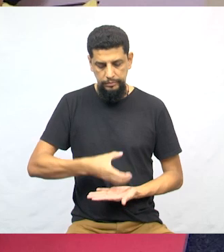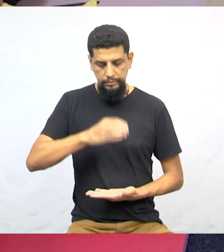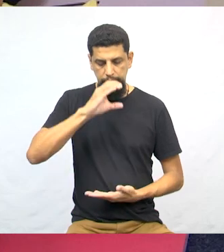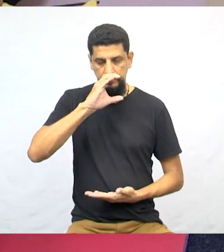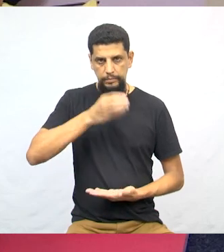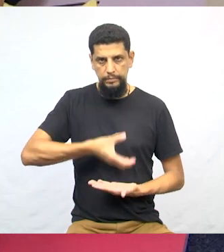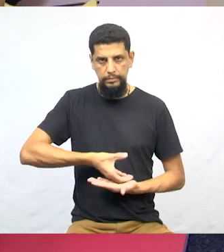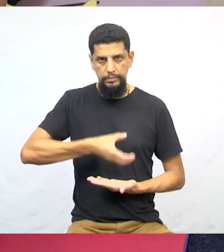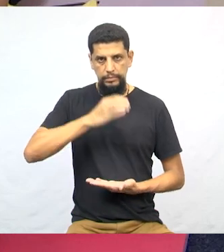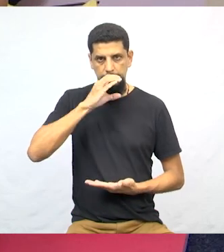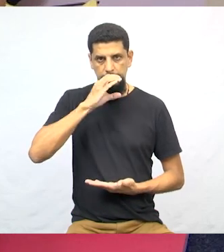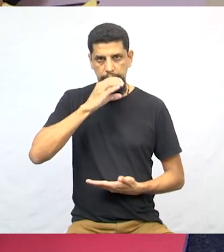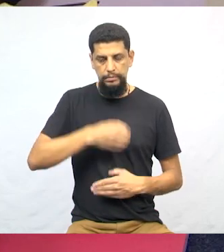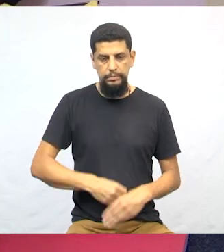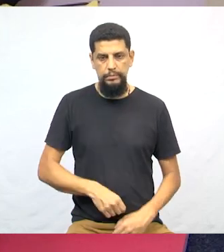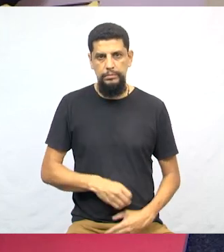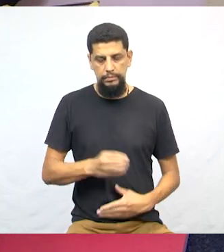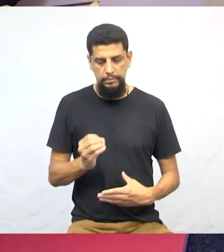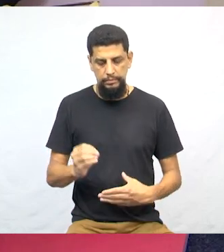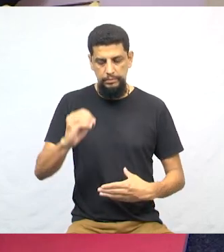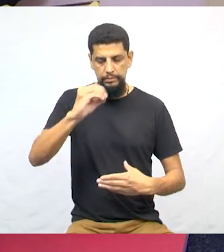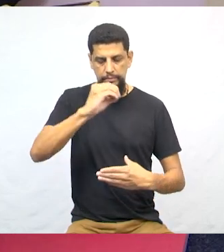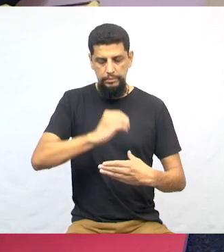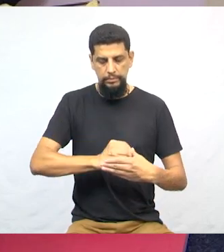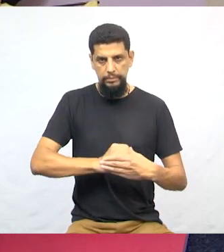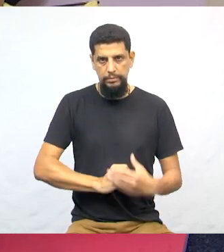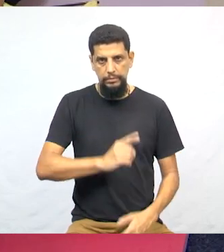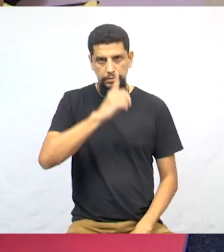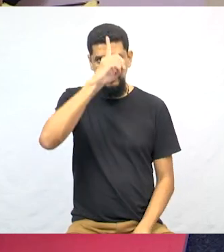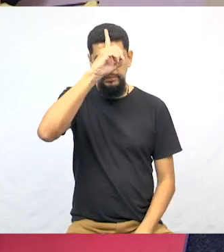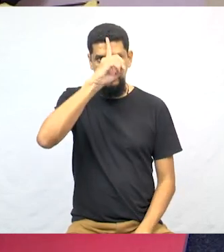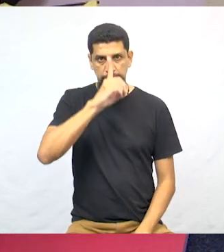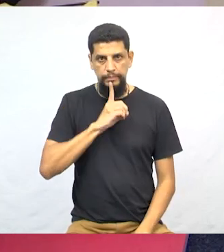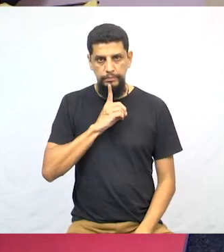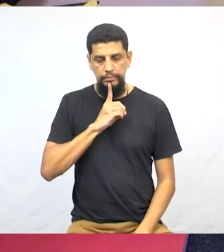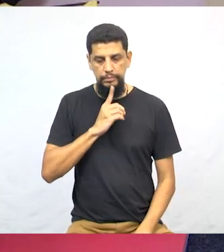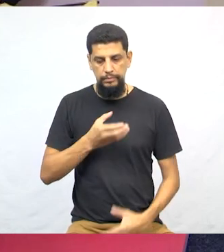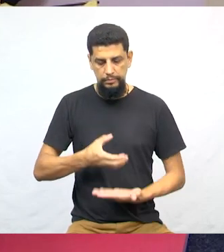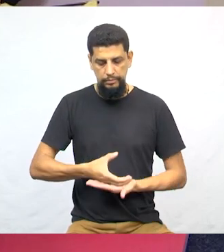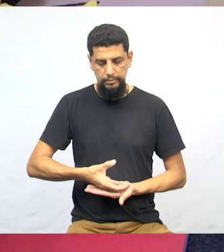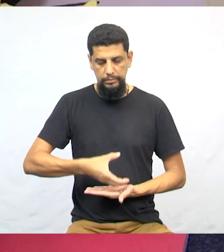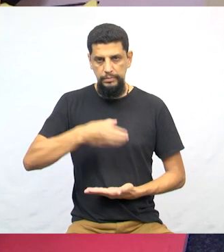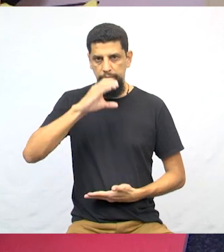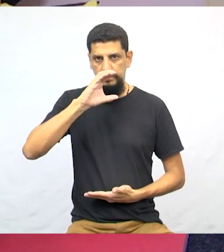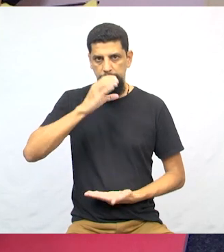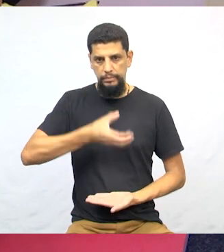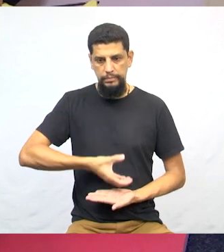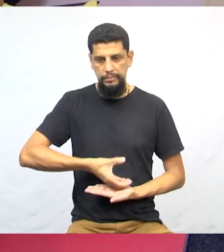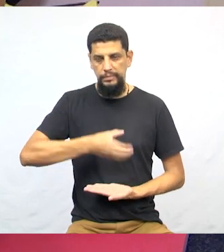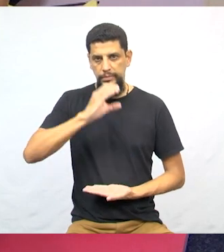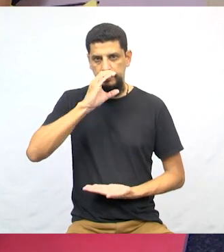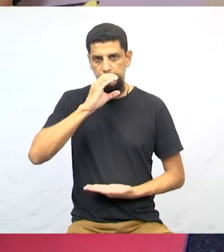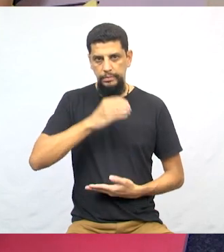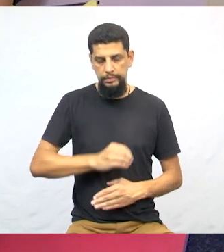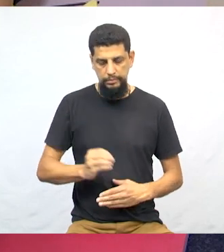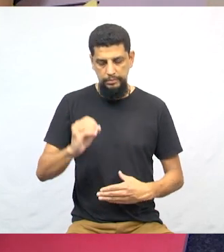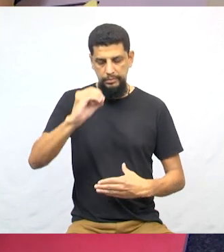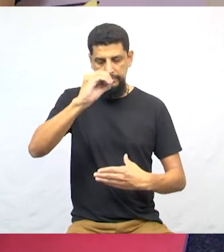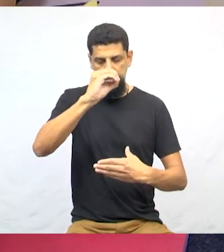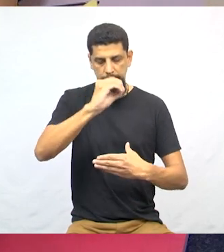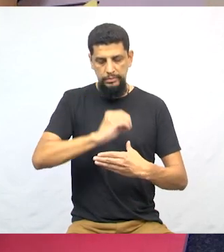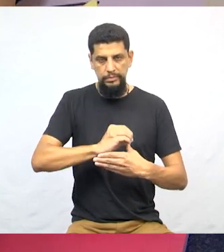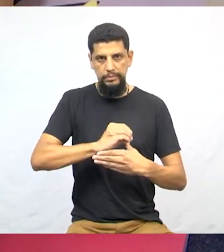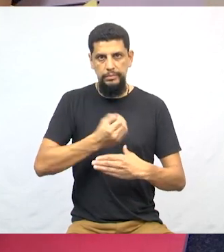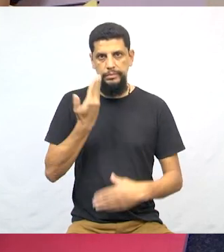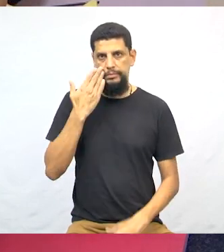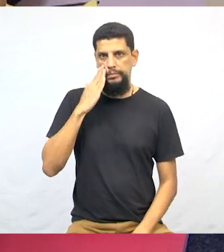Tem um copo com uma bolinha amarela. E tem um copo com uma bolinha